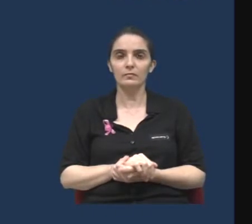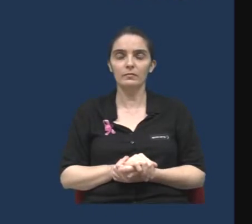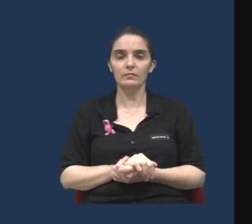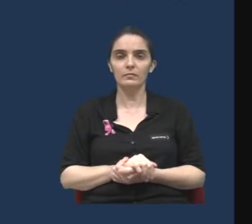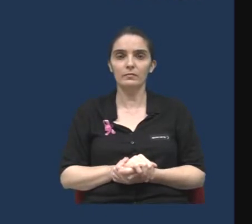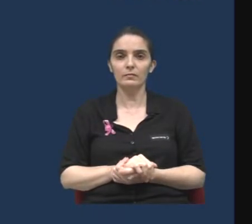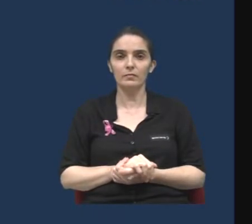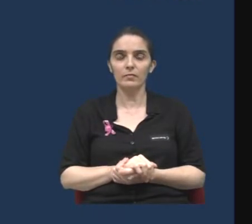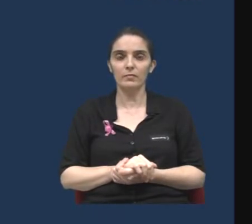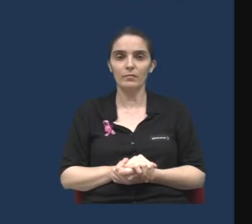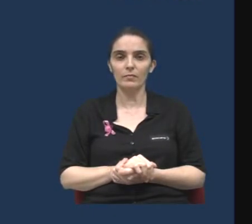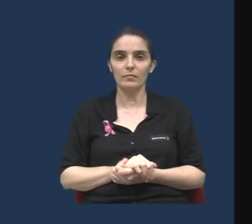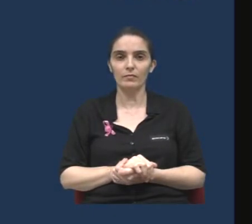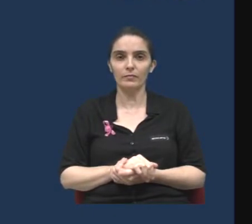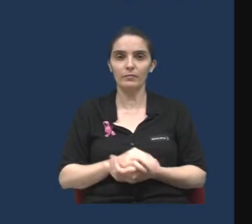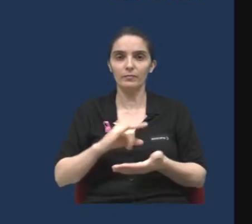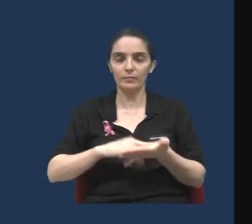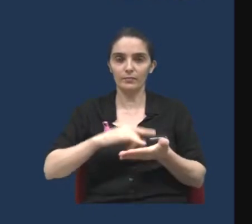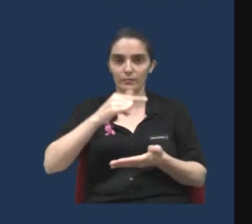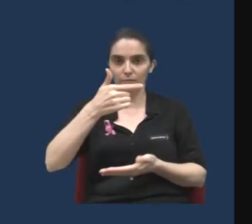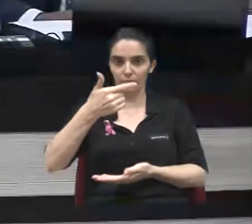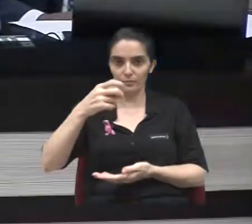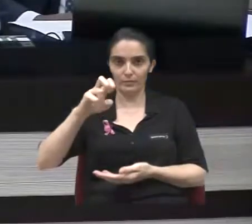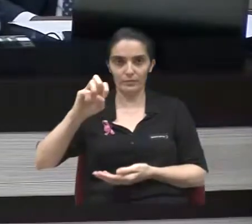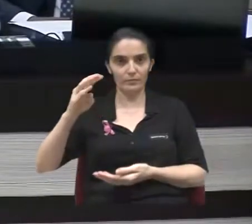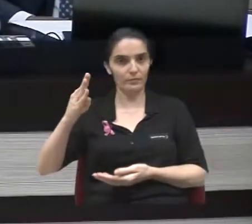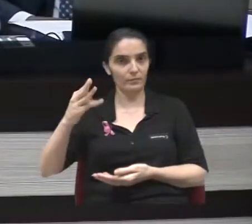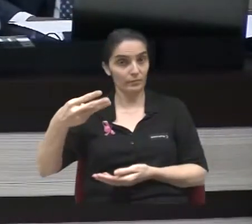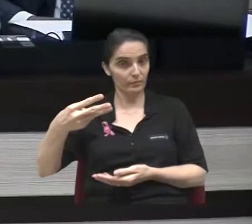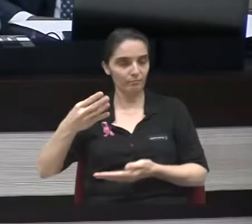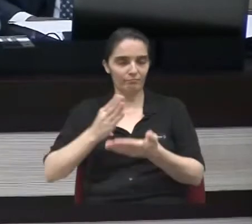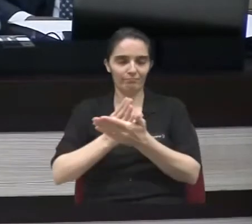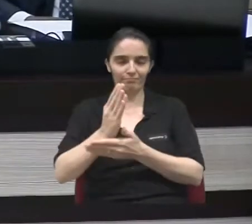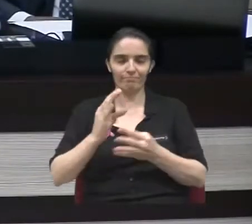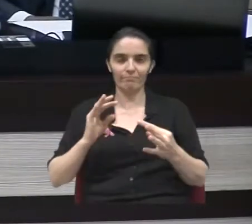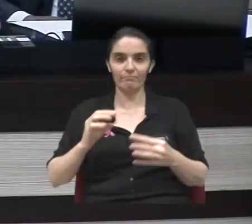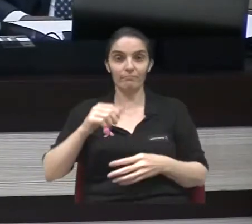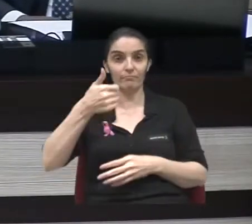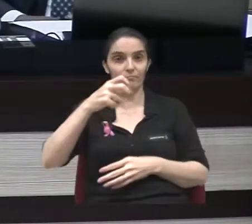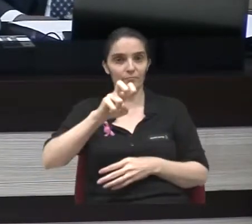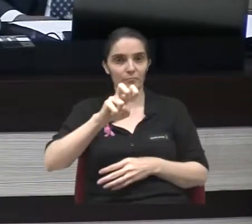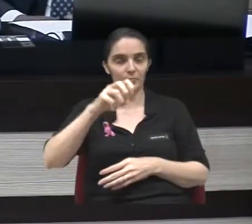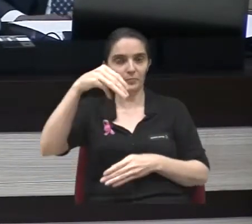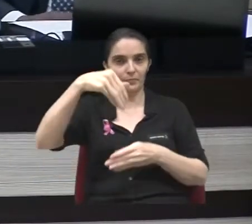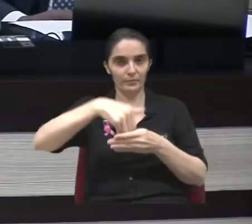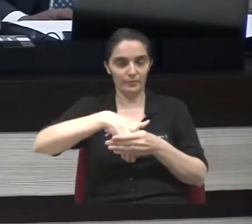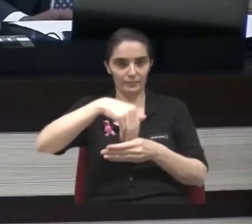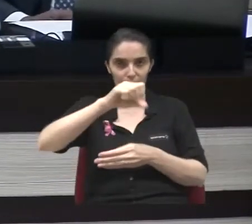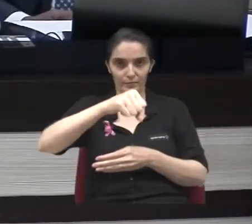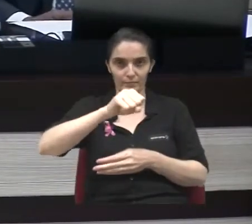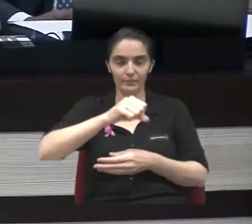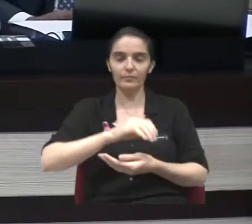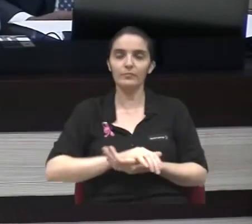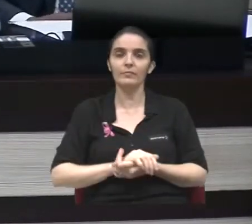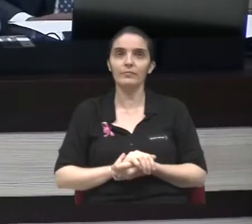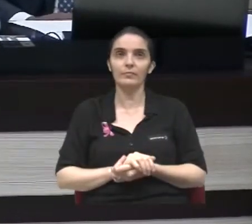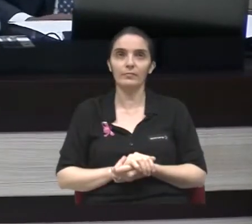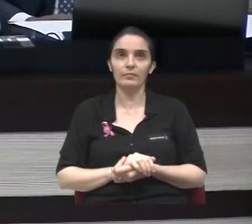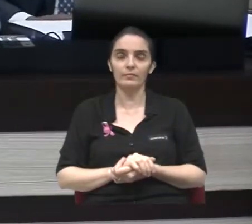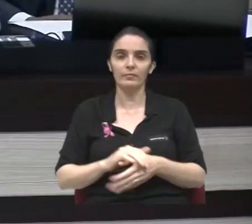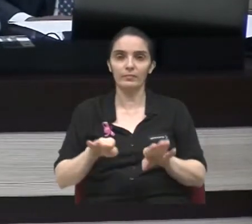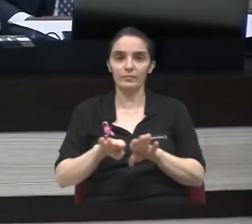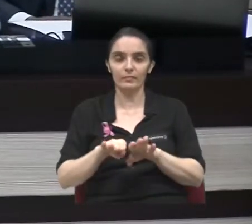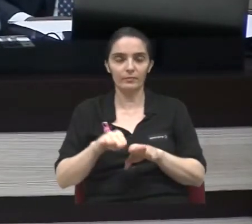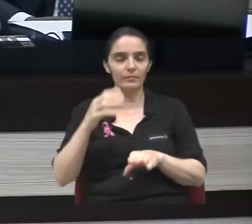A moção 253/19 foi aprovada por 15 votos favoráveis, incluindo a do Dr. Marcelo